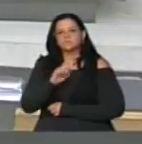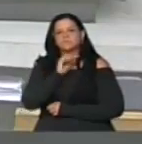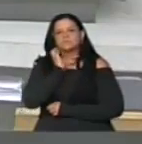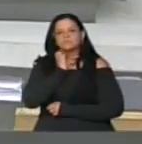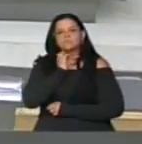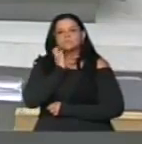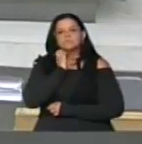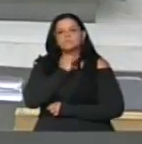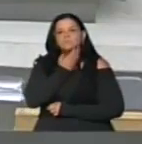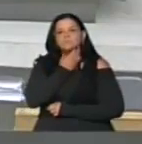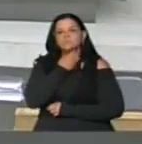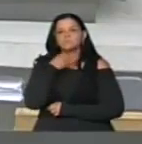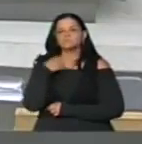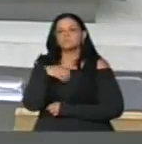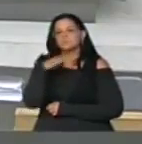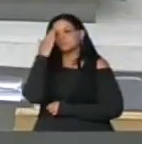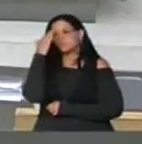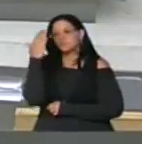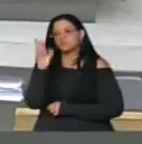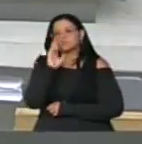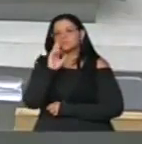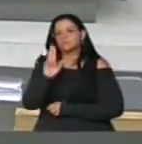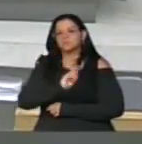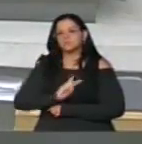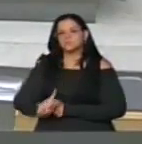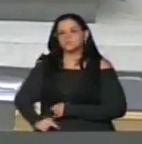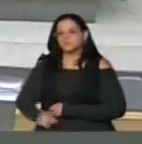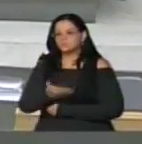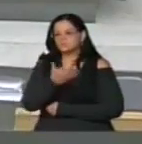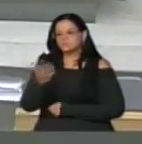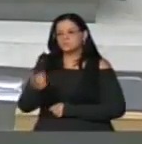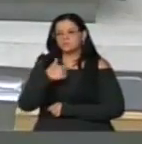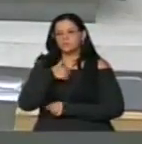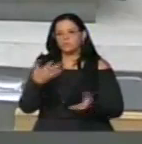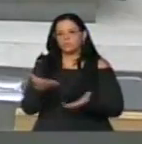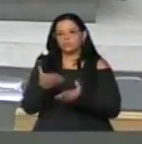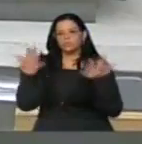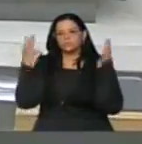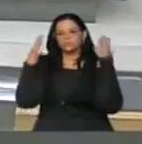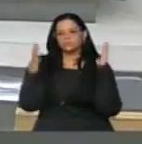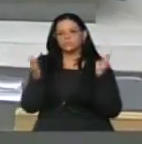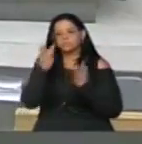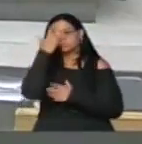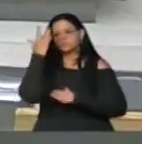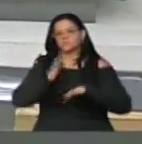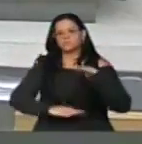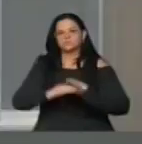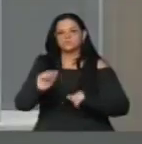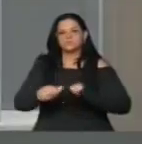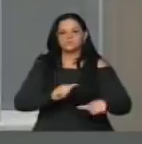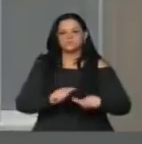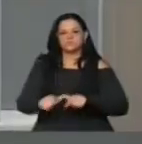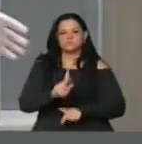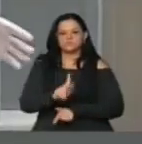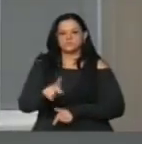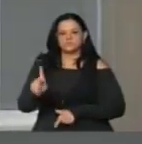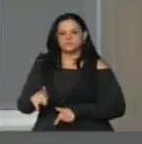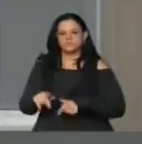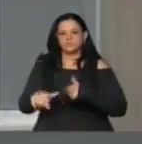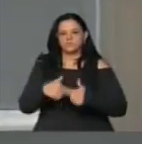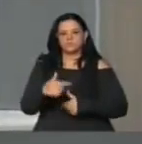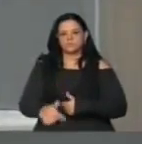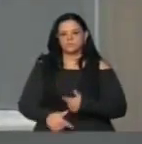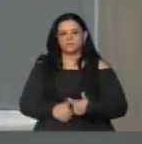Muito obrigado, senhor presidente, senhoras e senhores. Presto hoje a homenagem aos profissionais da educação. Nesse dia